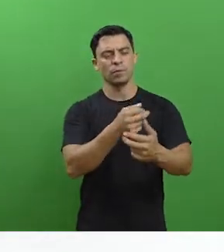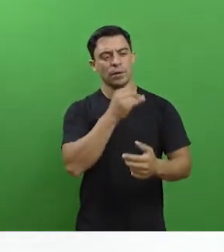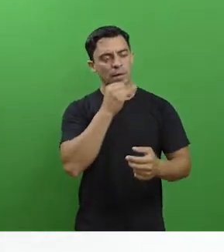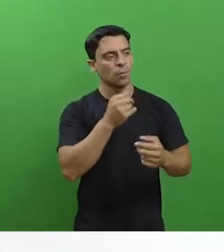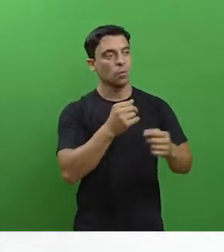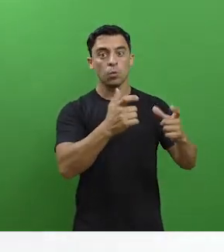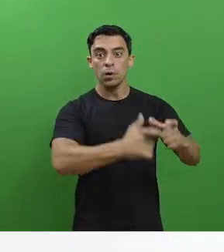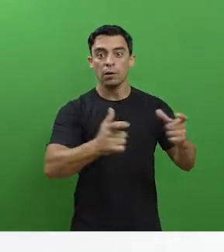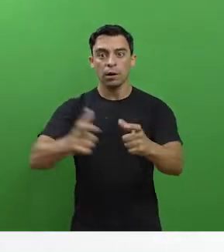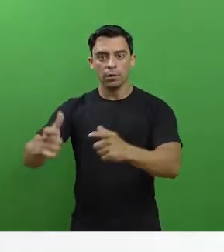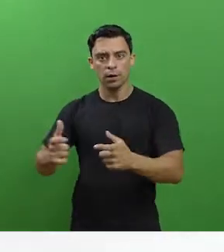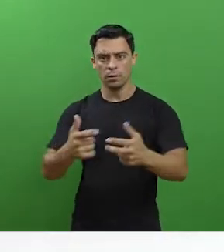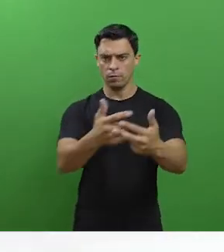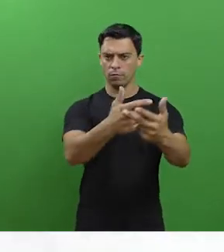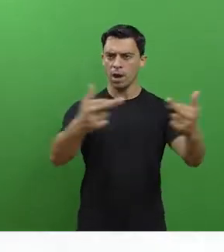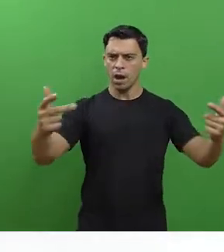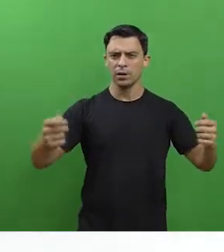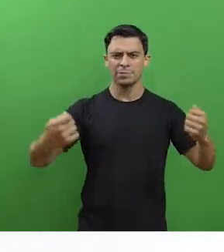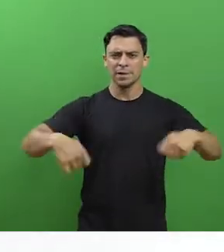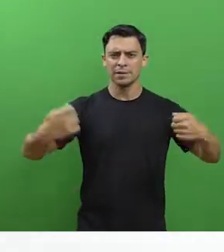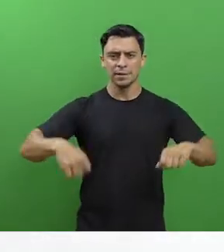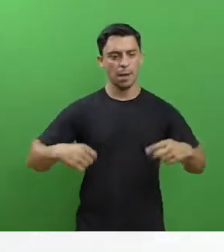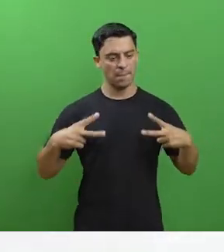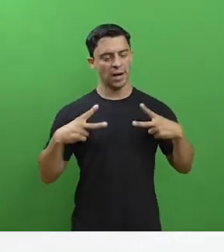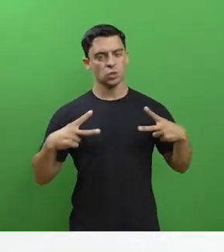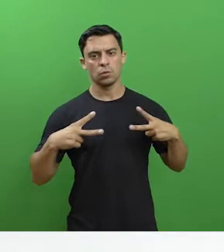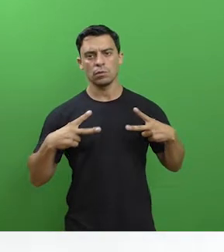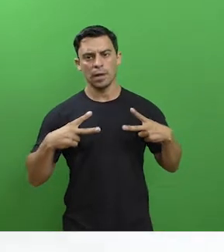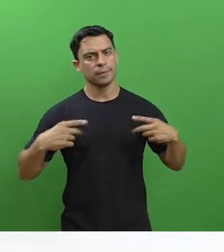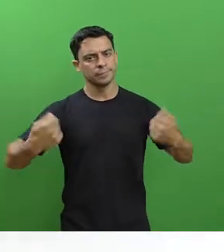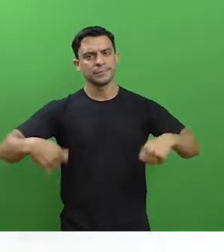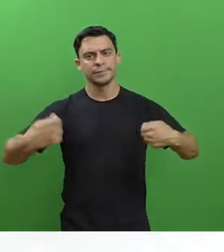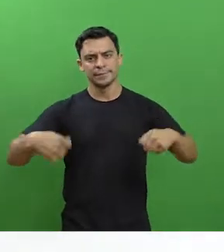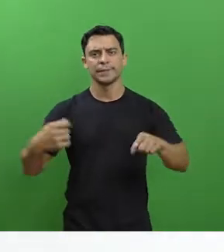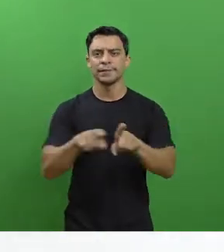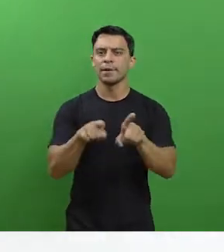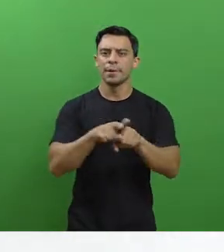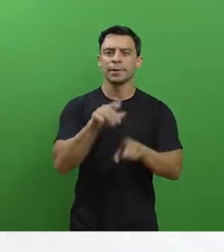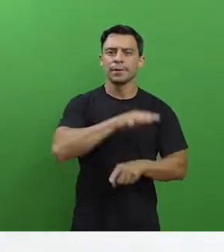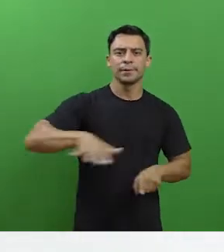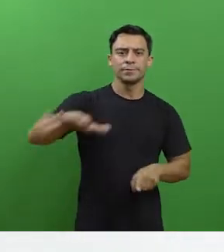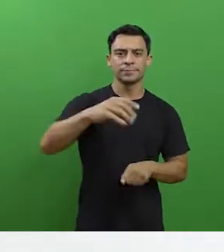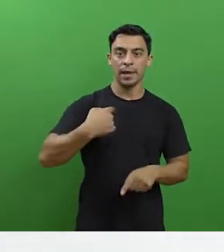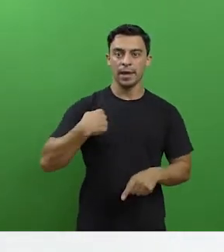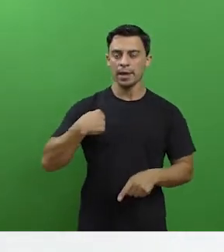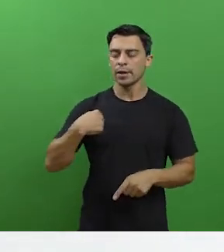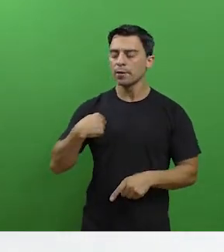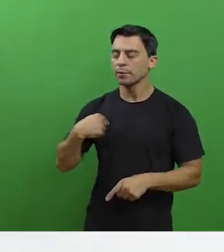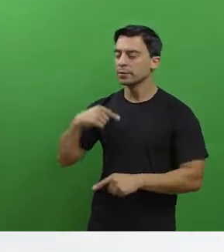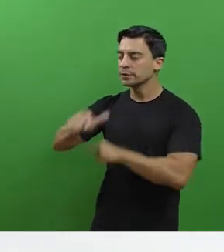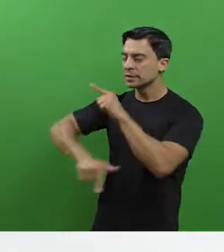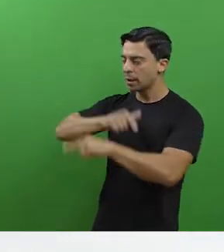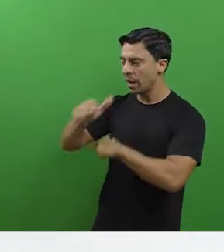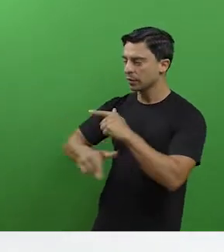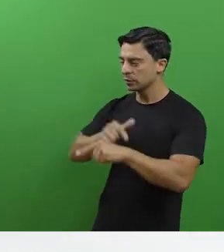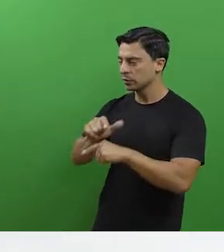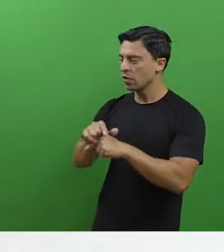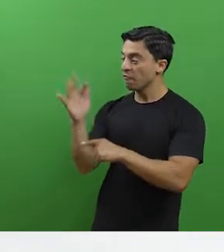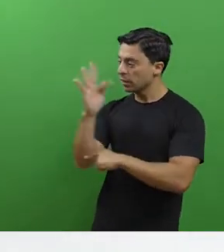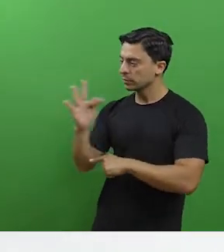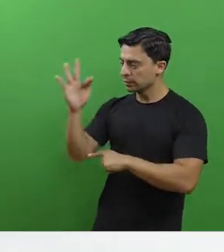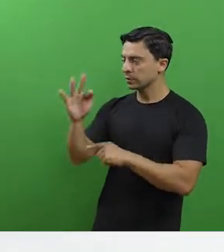também. Privada, particular. Eu trabalho, na verdade, numa faculdade. Trabalho na Unicef também como intérprete de Libras,